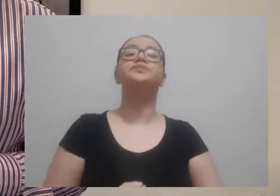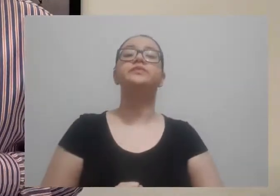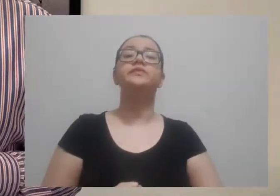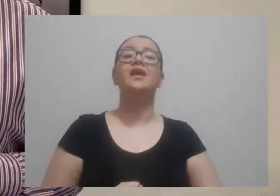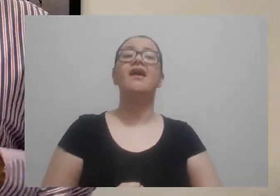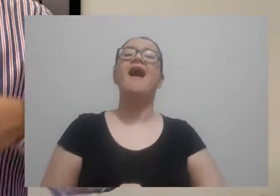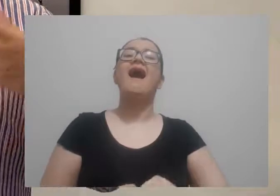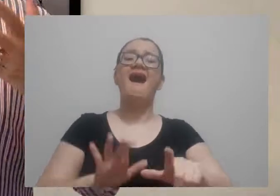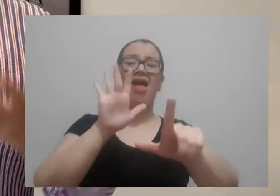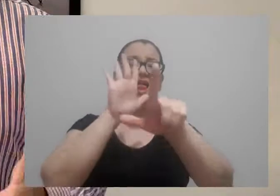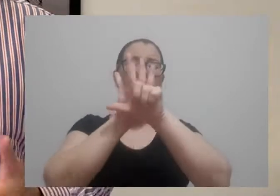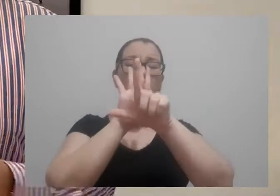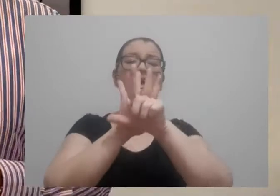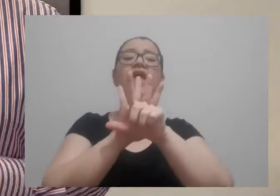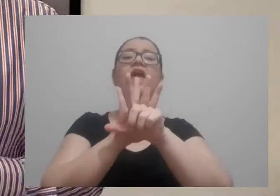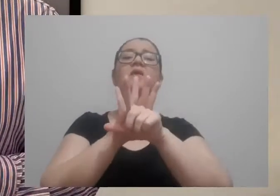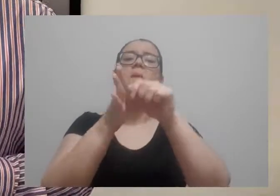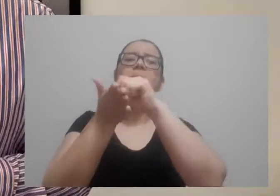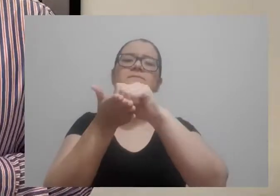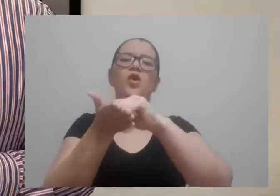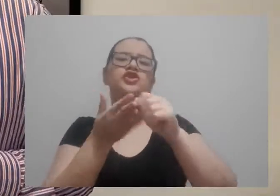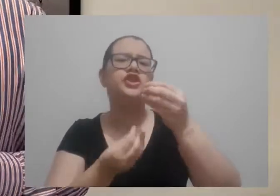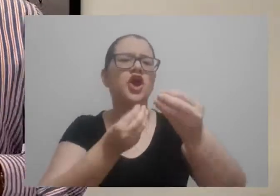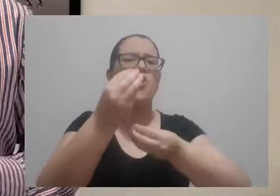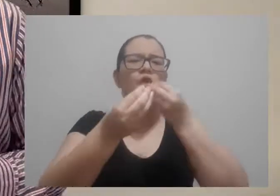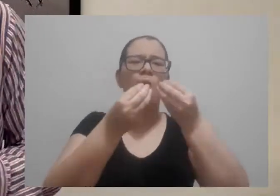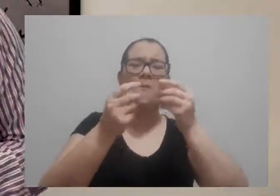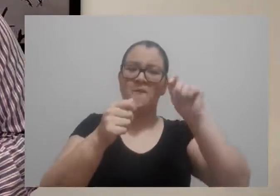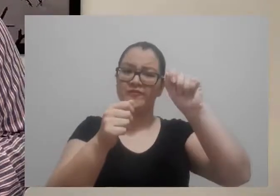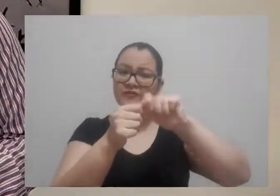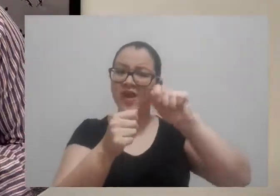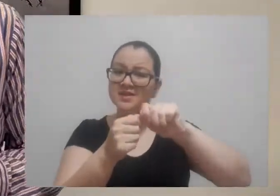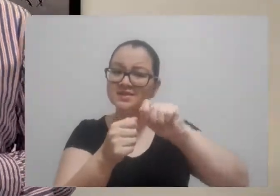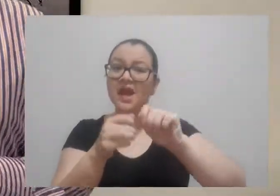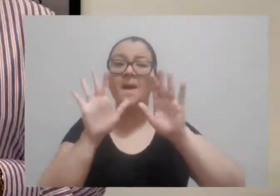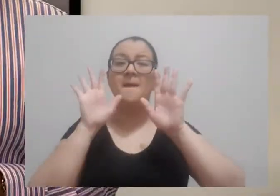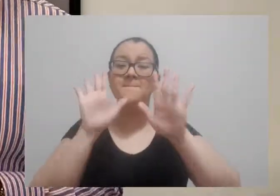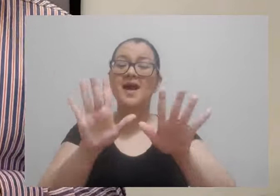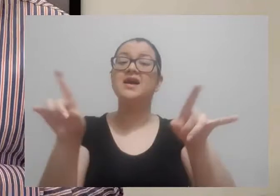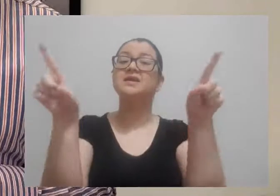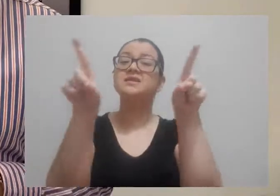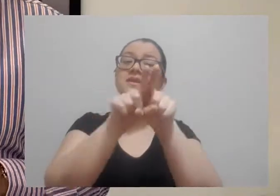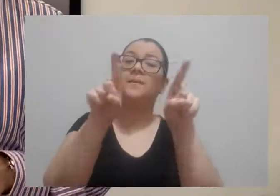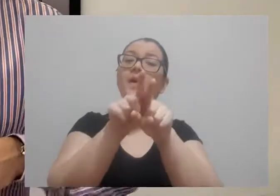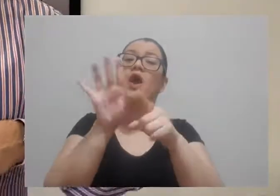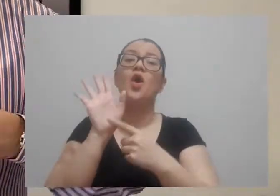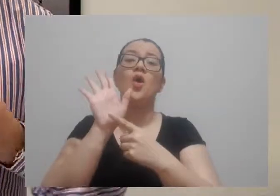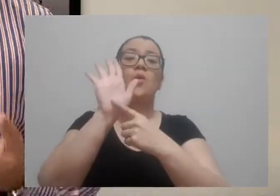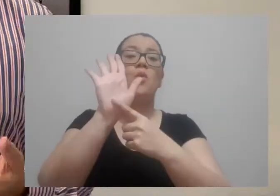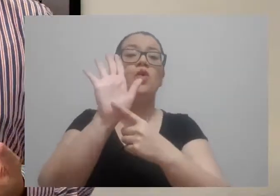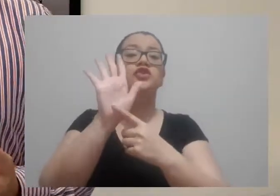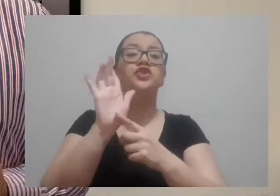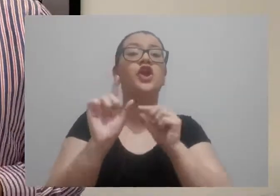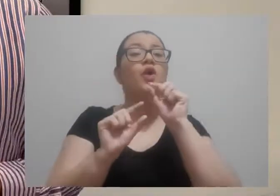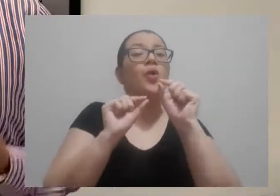lei, né, possa ter sido, ela também tinha um aspecto restritivo, ela também era restritiva, ou seja, ela se